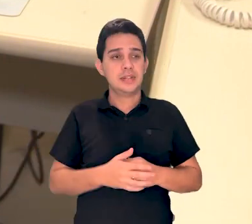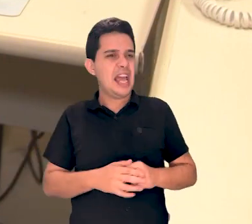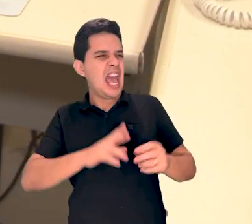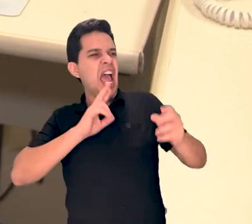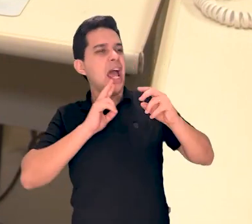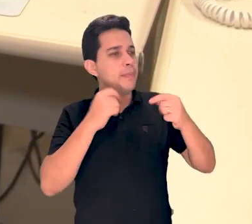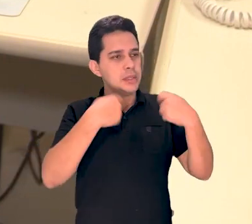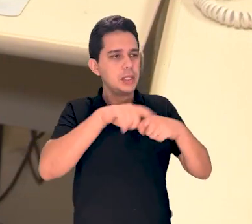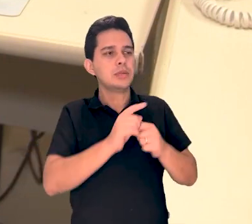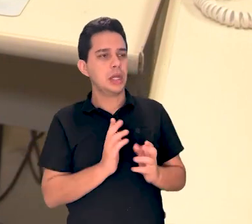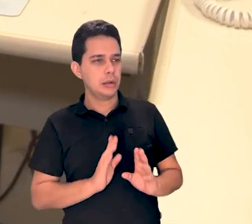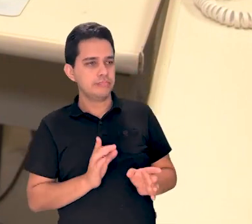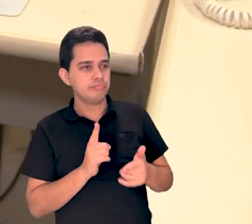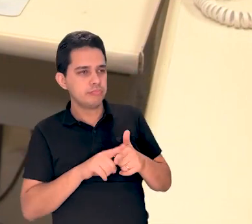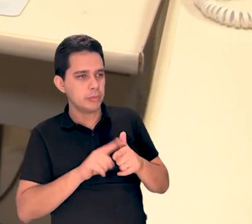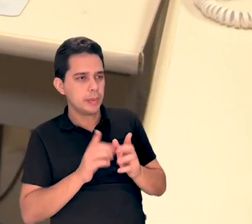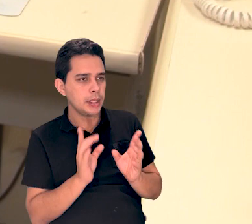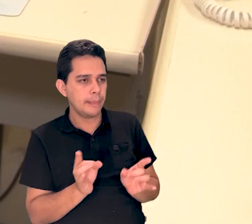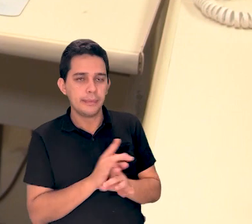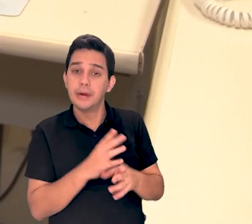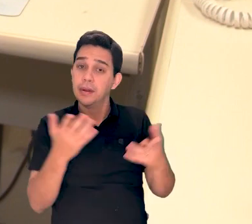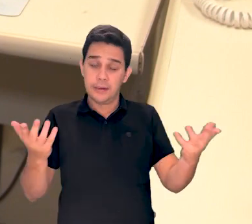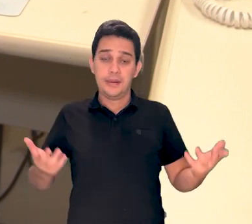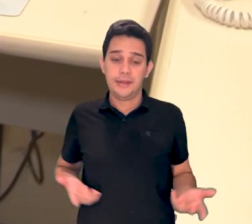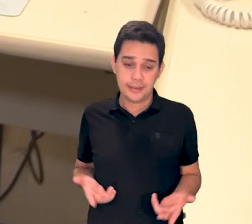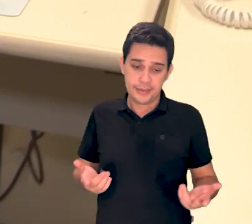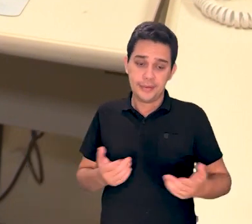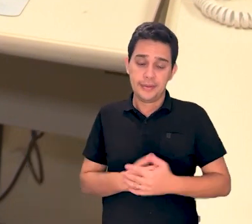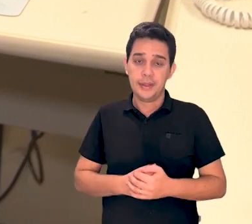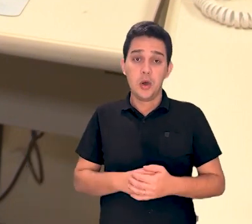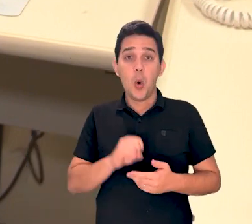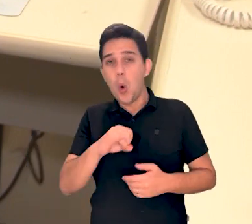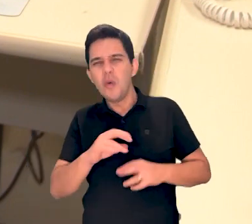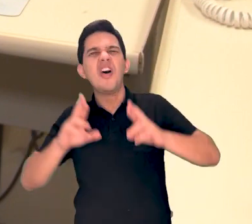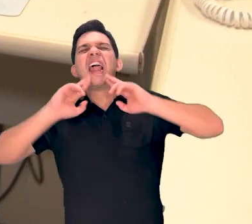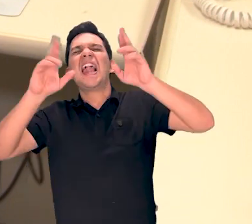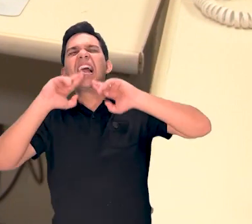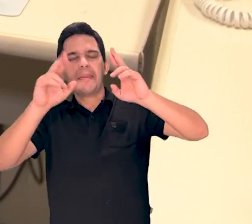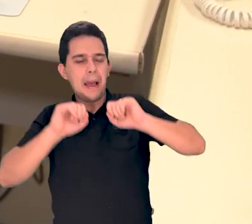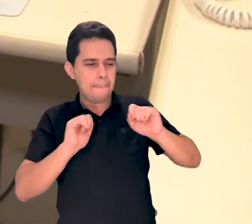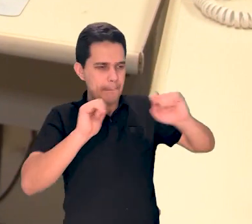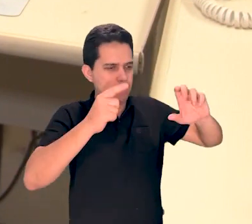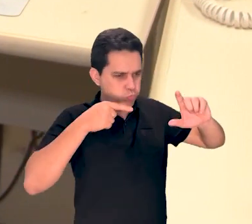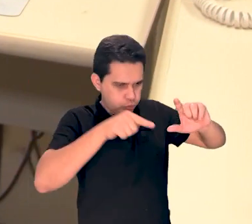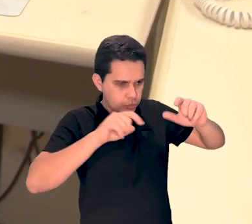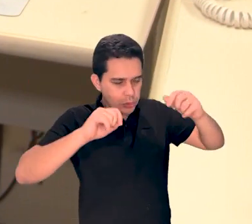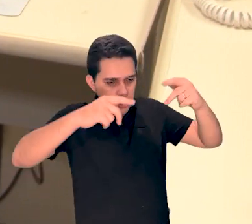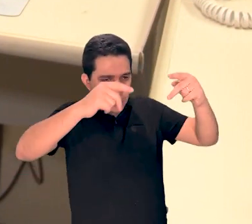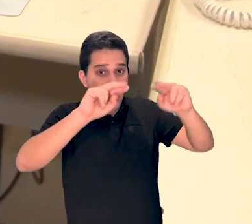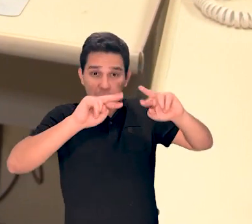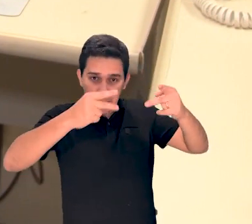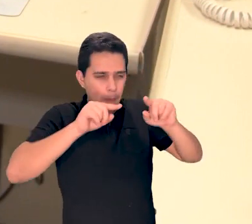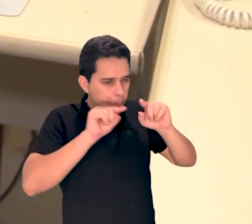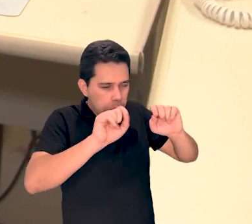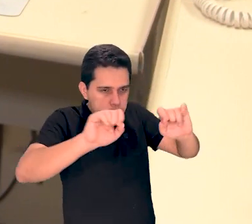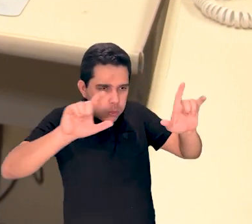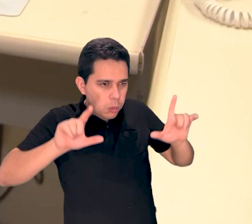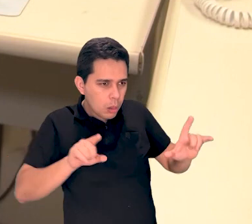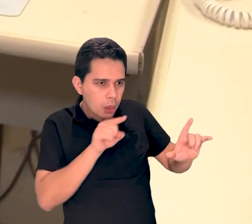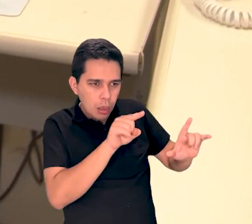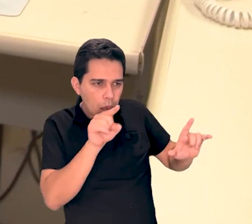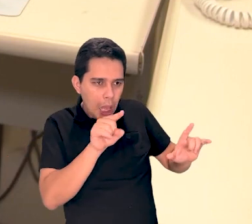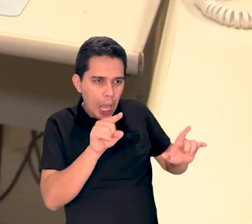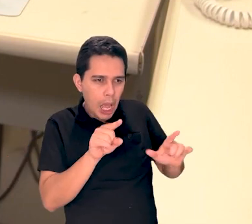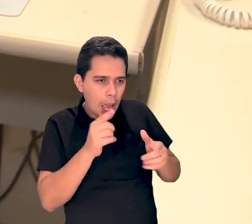se não tiver sido feito nada ainda se não tiver ao inquérito se não tiver alguma ação